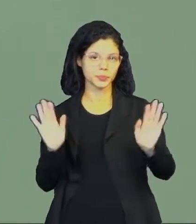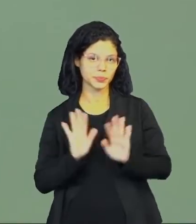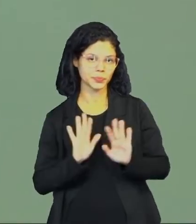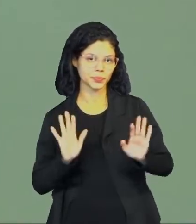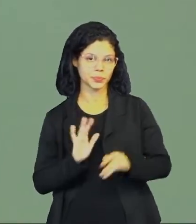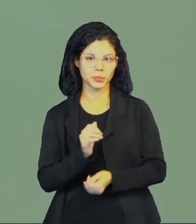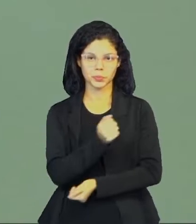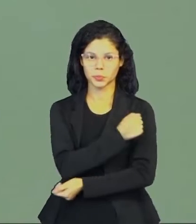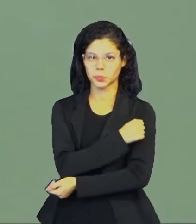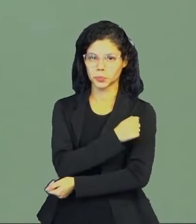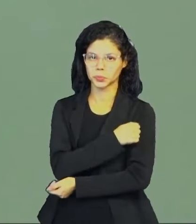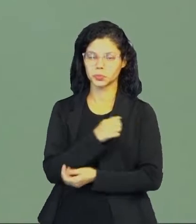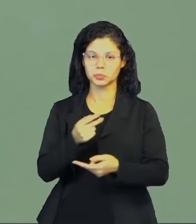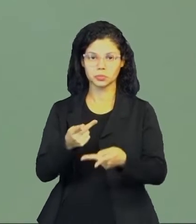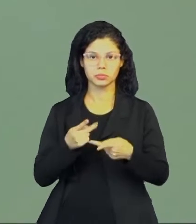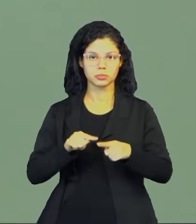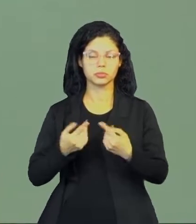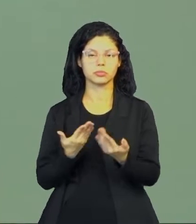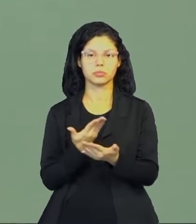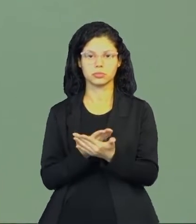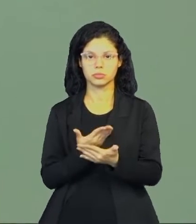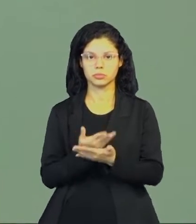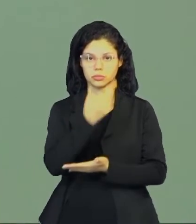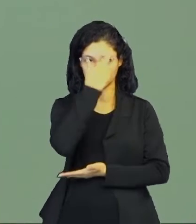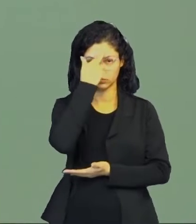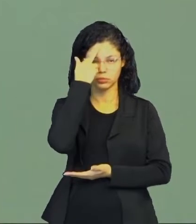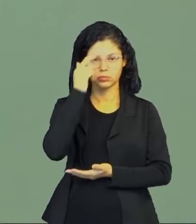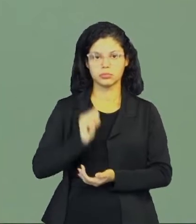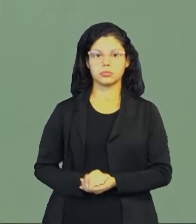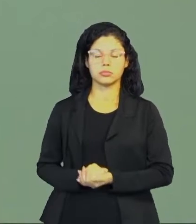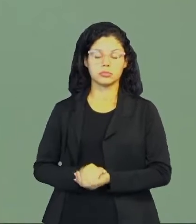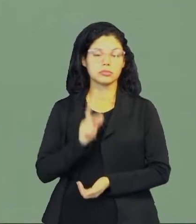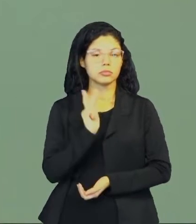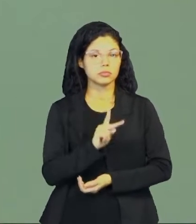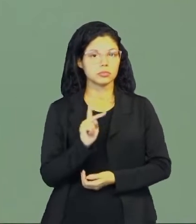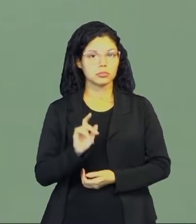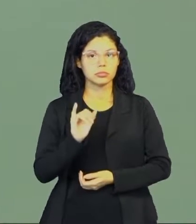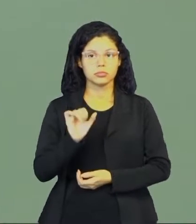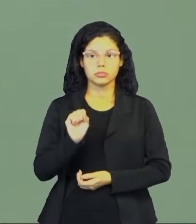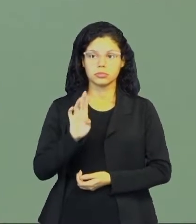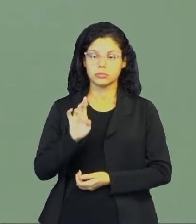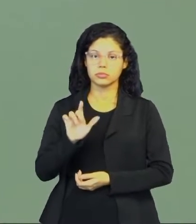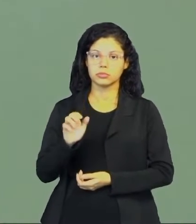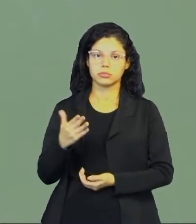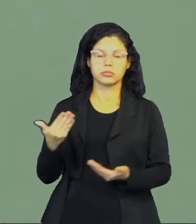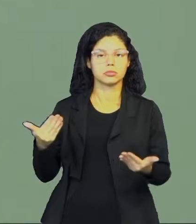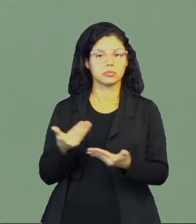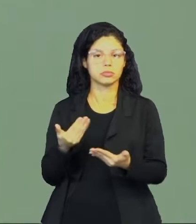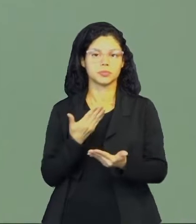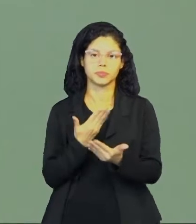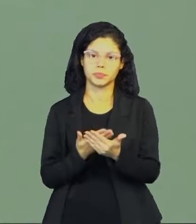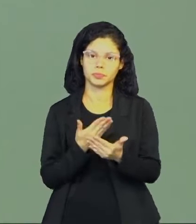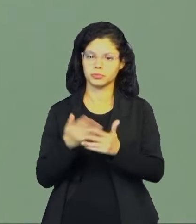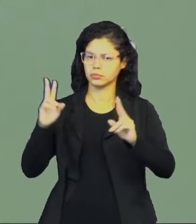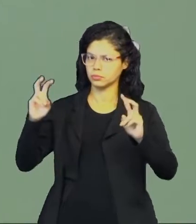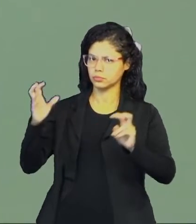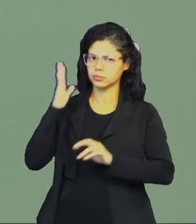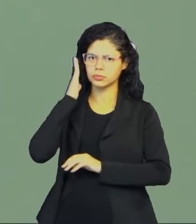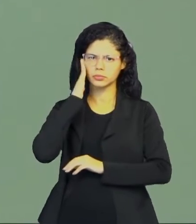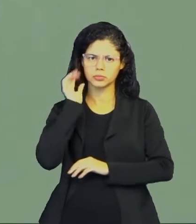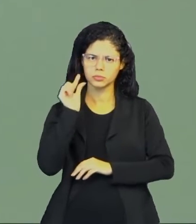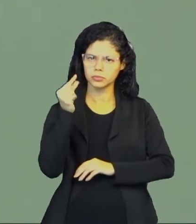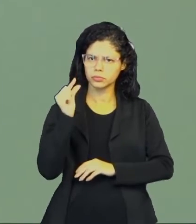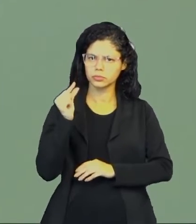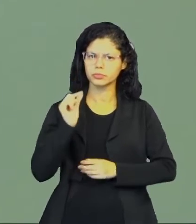Olá, alunos e alunos, bem-vindos a mais uma aula de História. Eu sou a professora Isabelle e na aula de hoje nós vamos entender